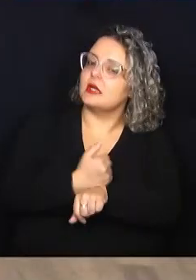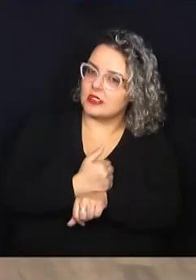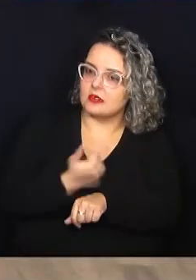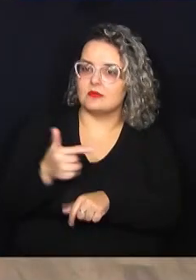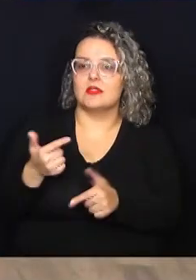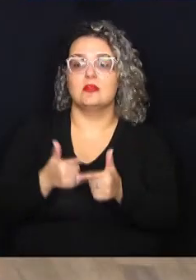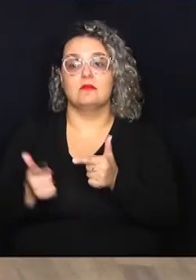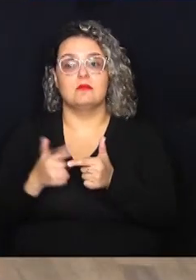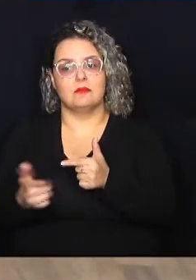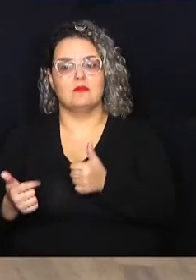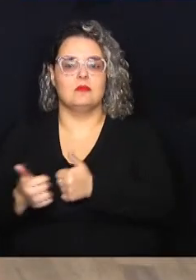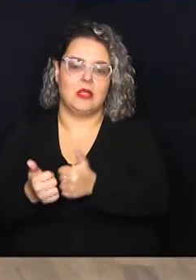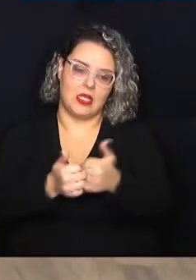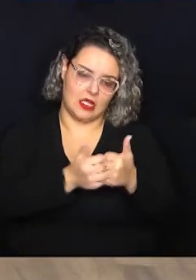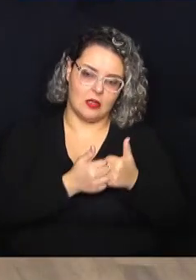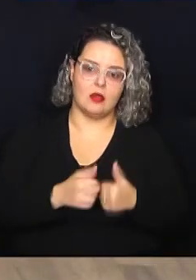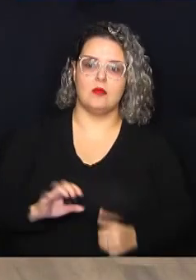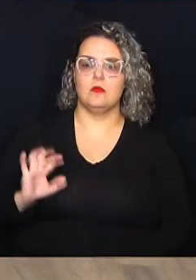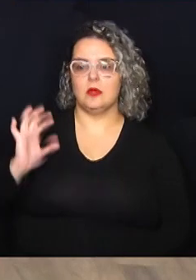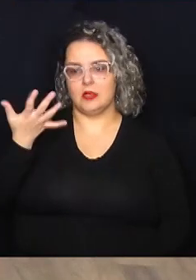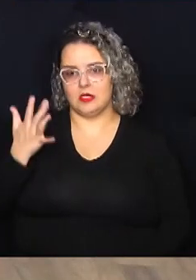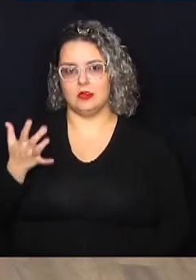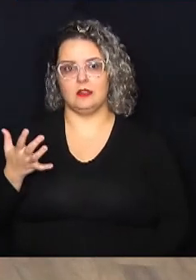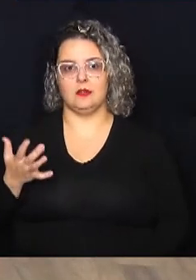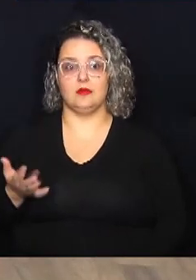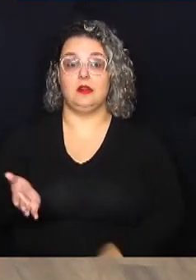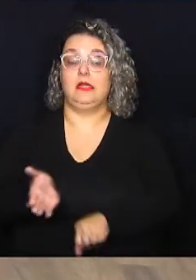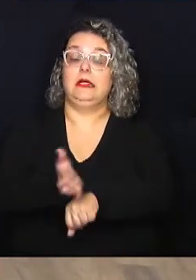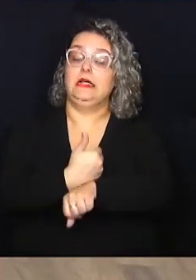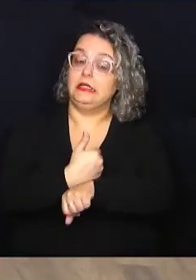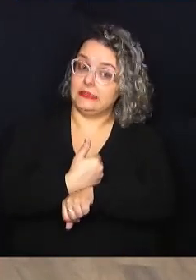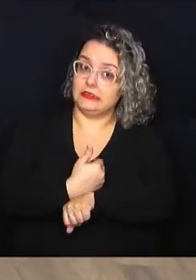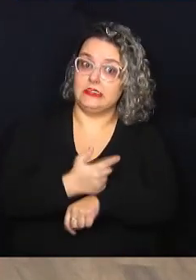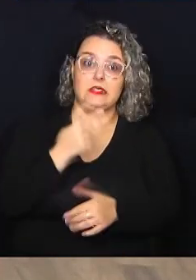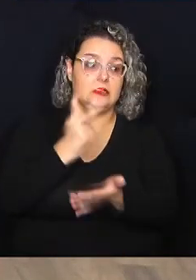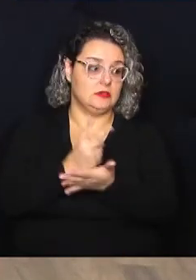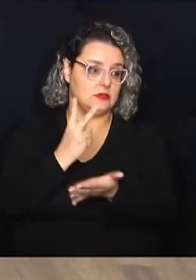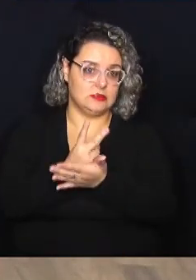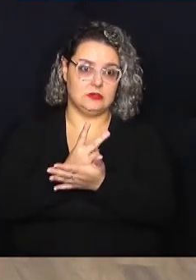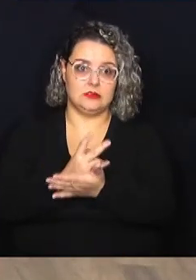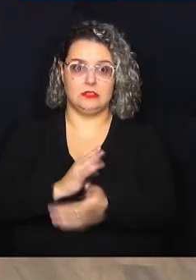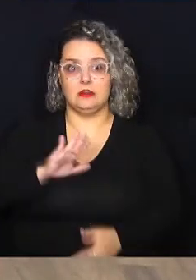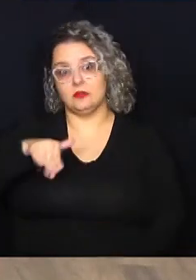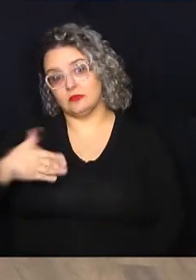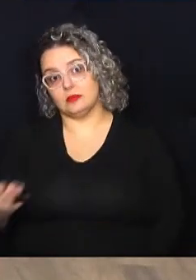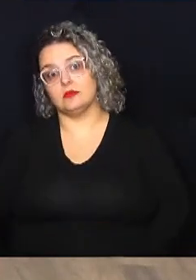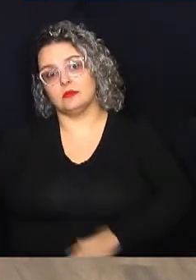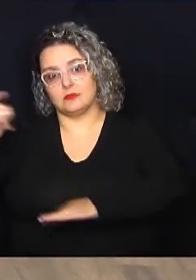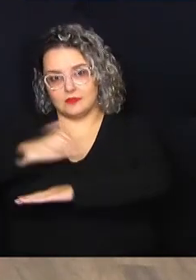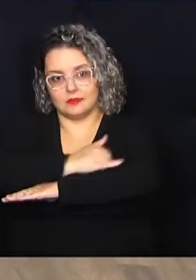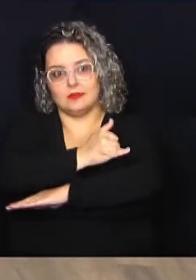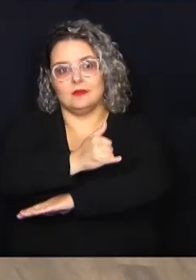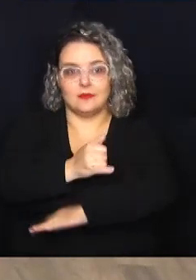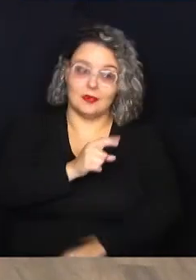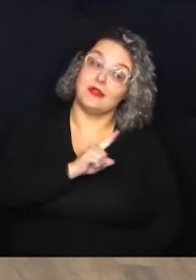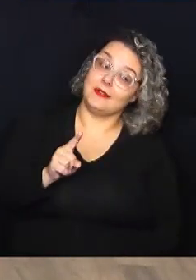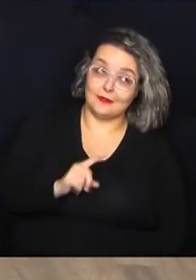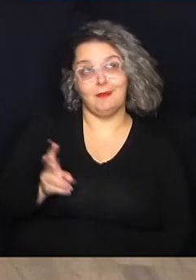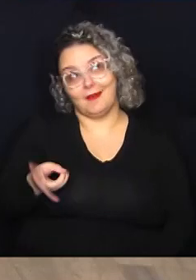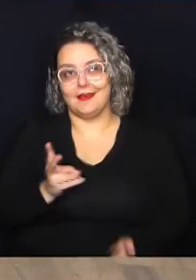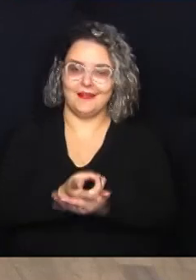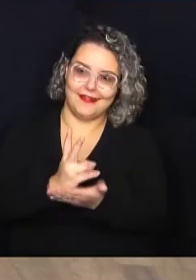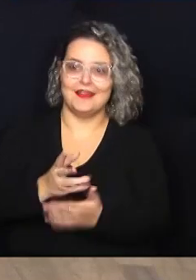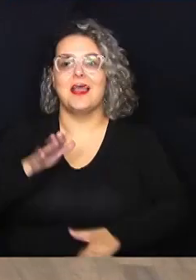nenhum problema e por conta desse evento antecedência né Eu sempre quando eu vou pegar voo que não é com muita frequência mas